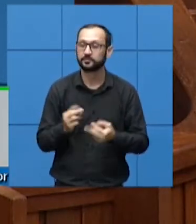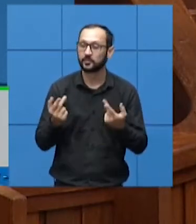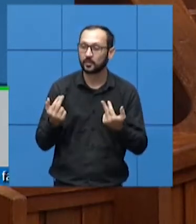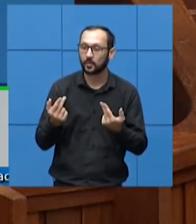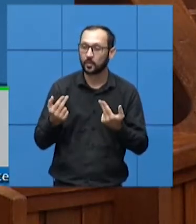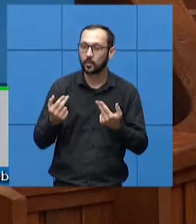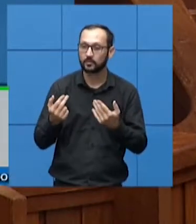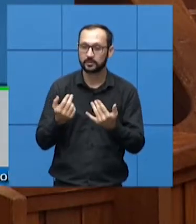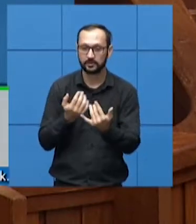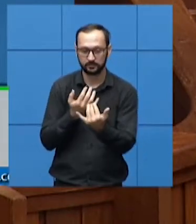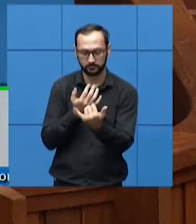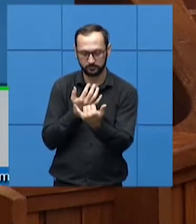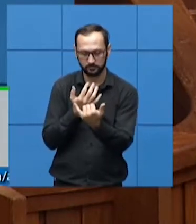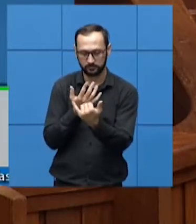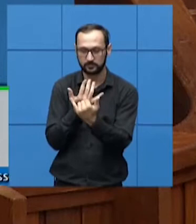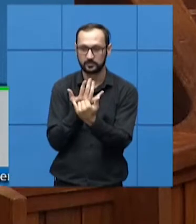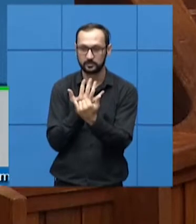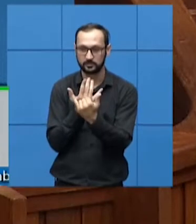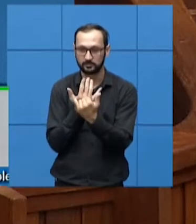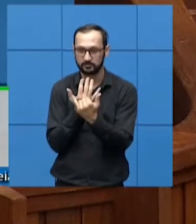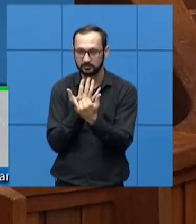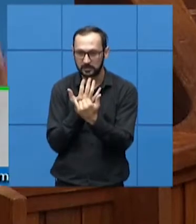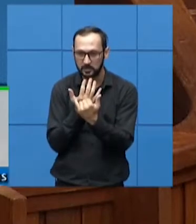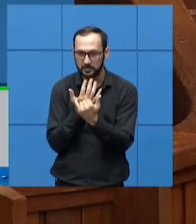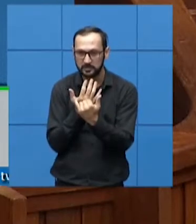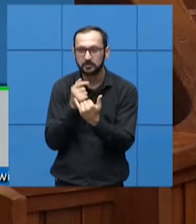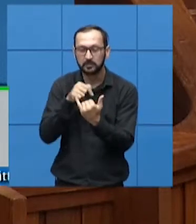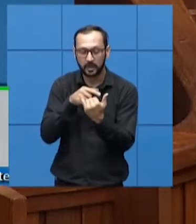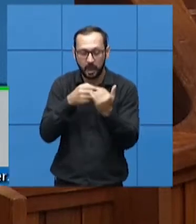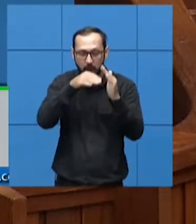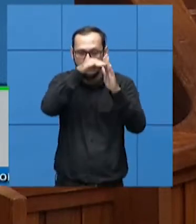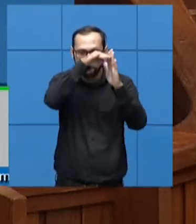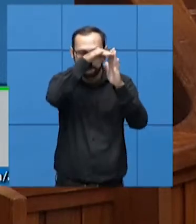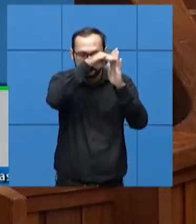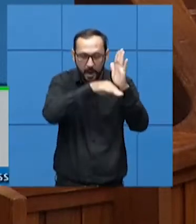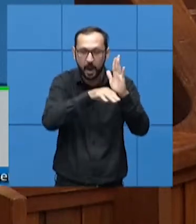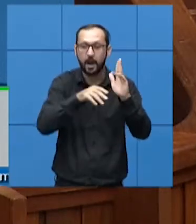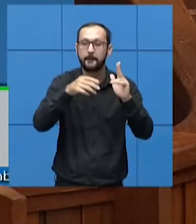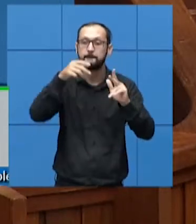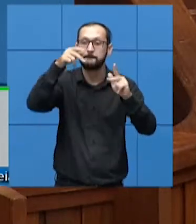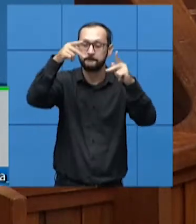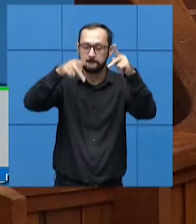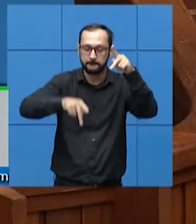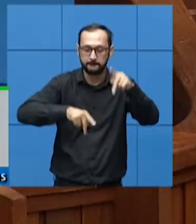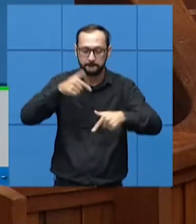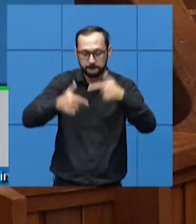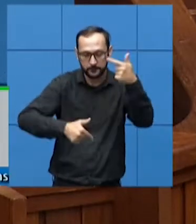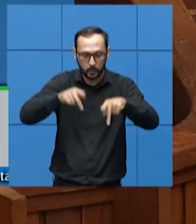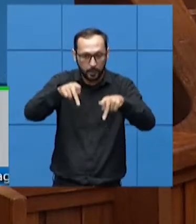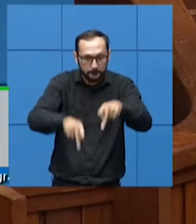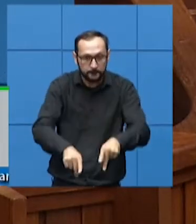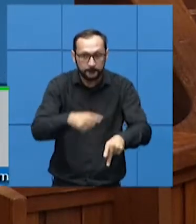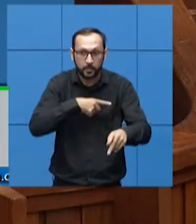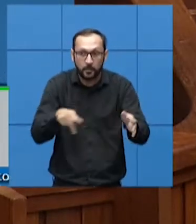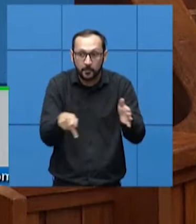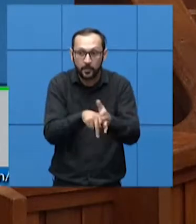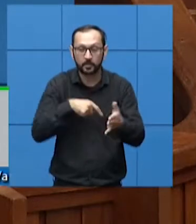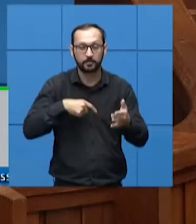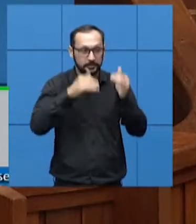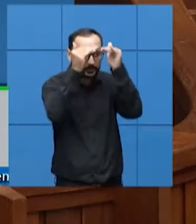assistência social também, que nós temos que cumprir o que determinam as políticas públicas da assistência social e na área